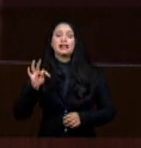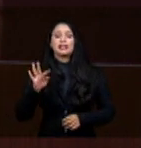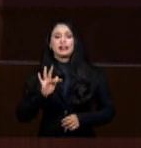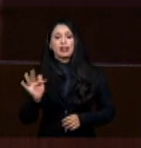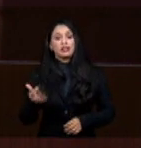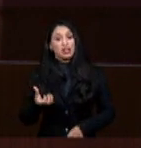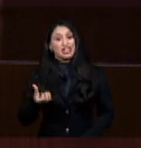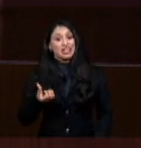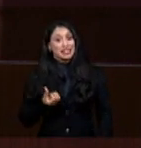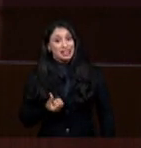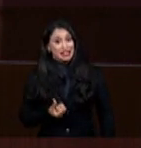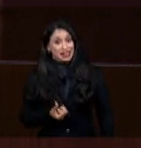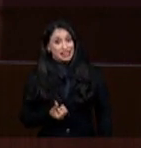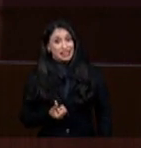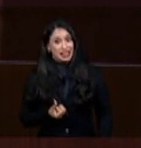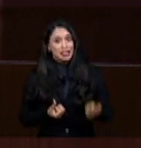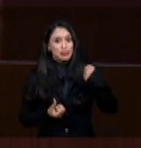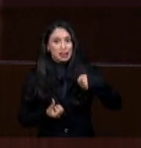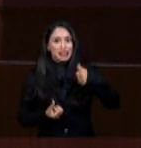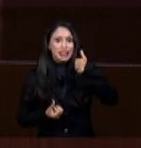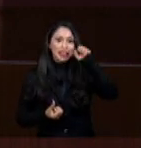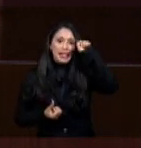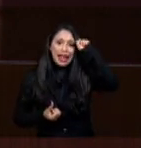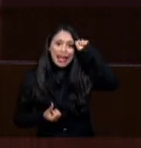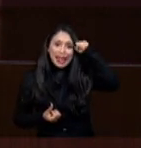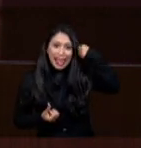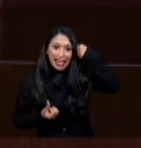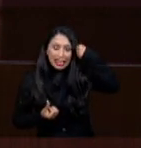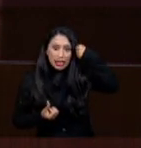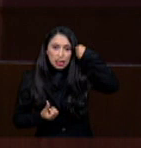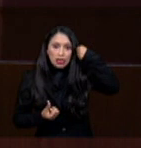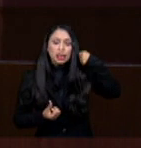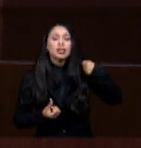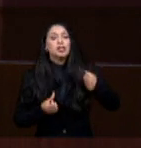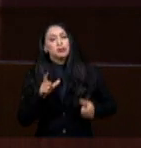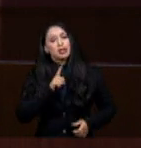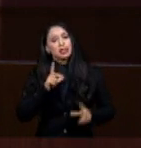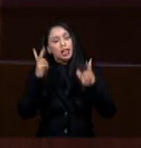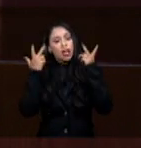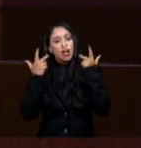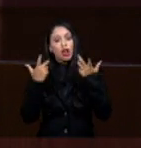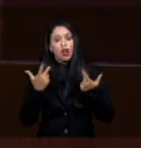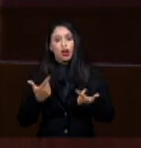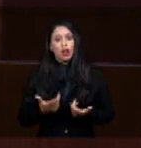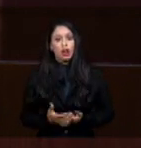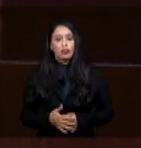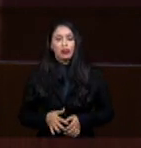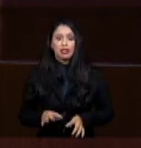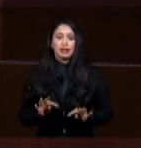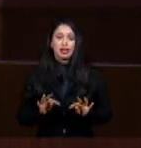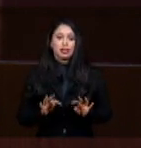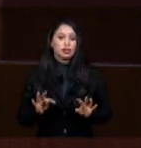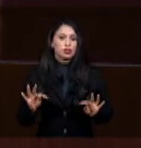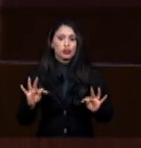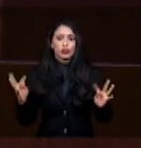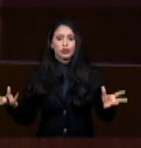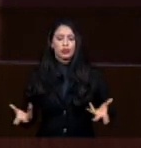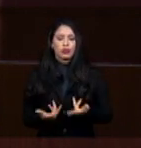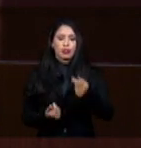seis precisarão ser negras para a gente estar na na normalidade absoluta é